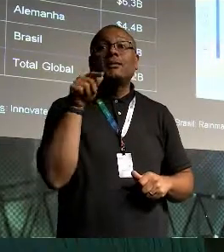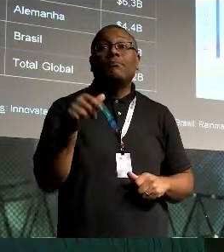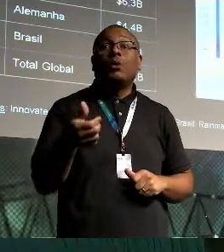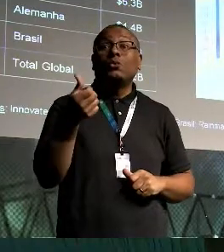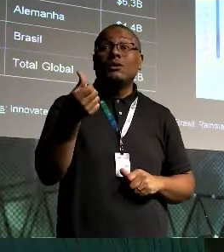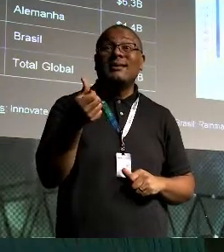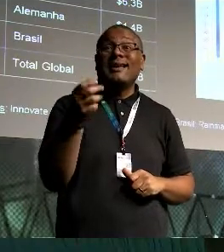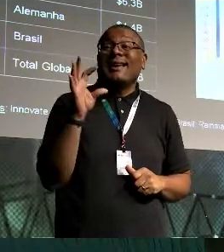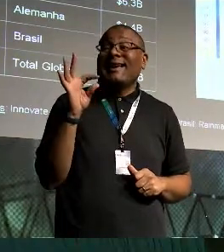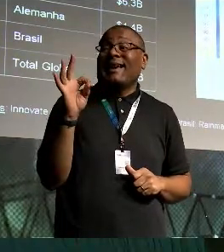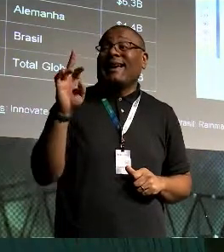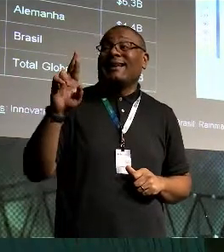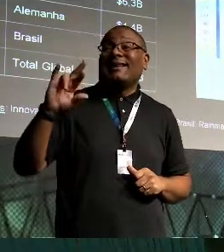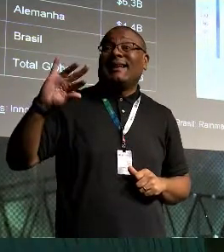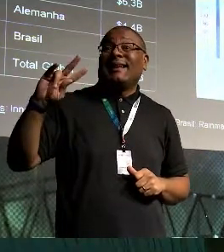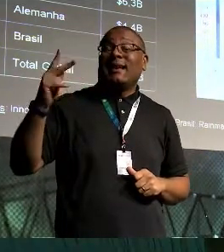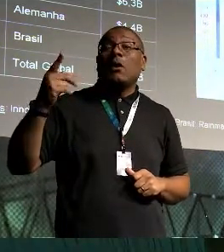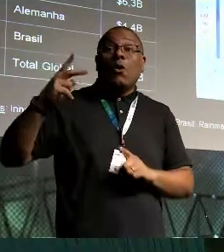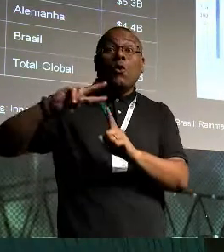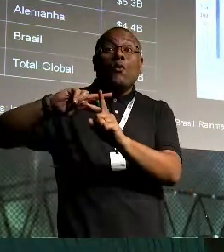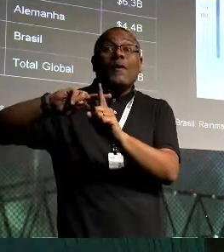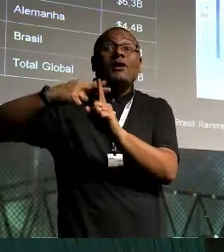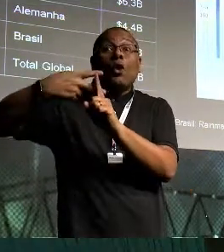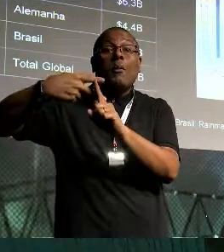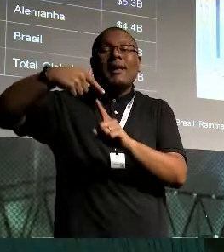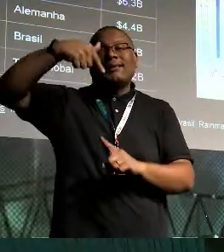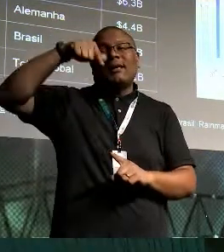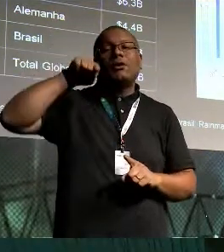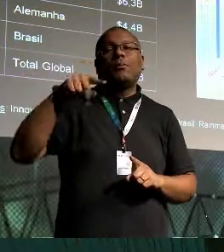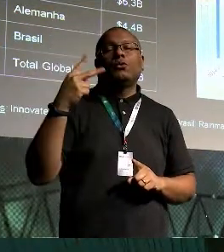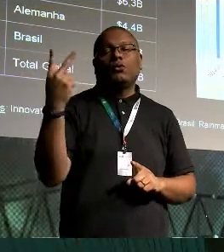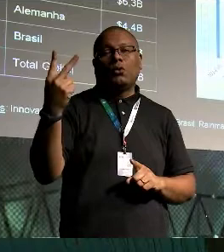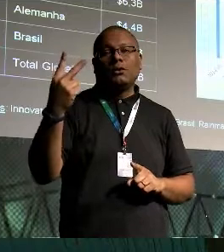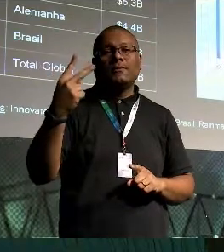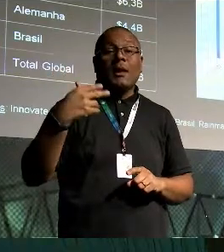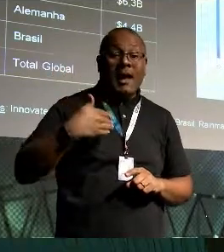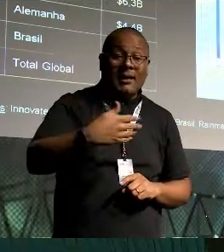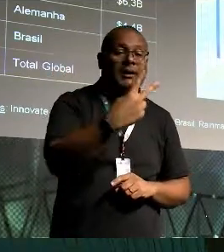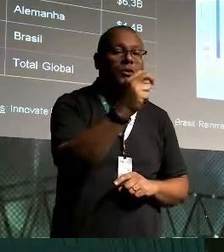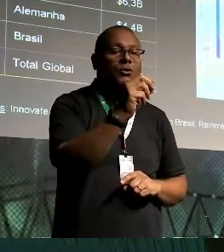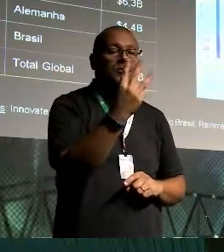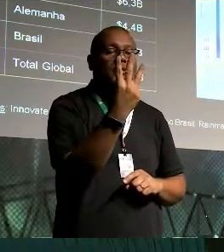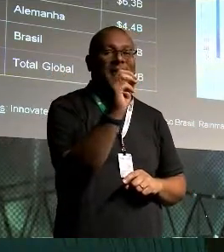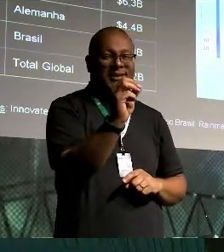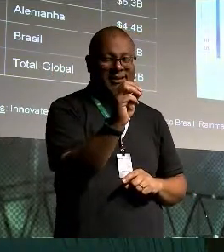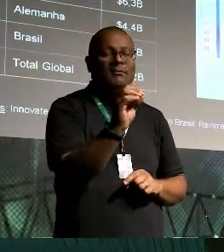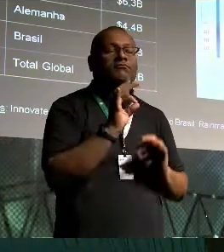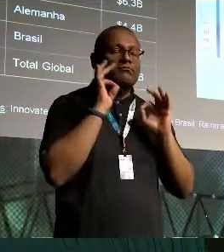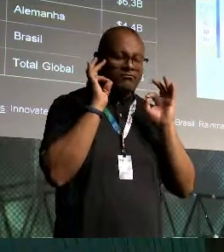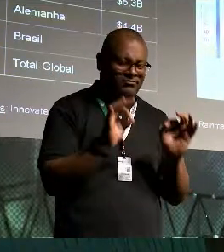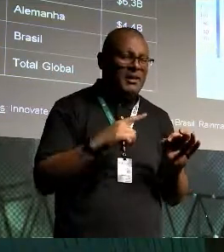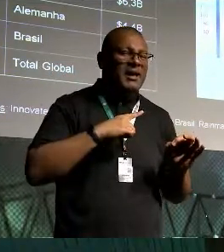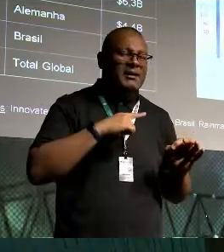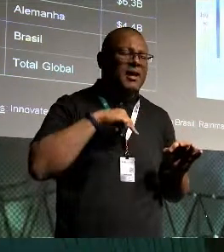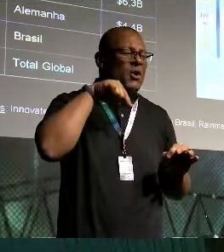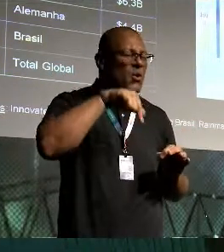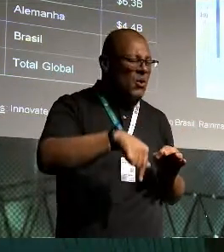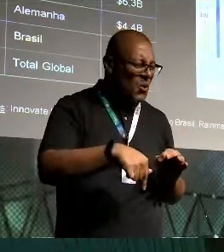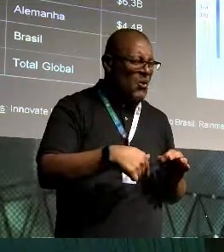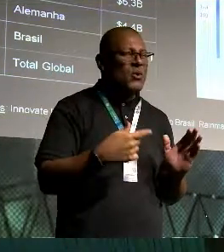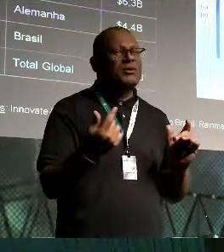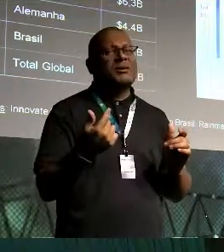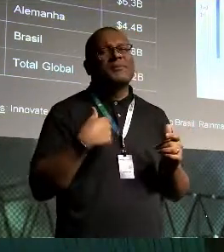E esse valor deve dobrar para 7,2 tri em 2030. com toda a parte que a gente tem de